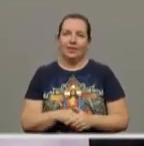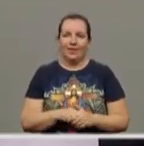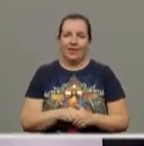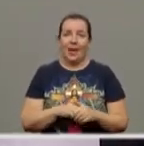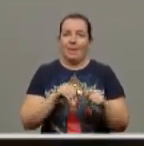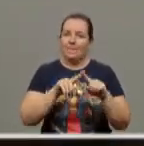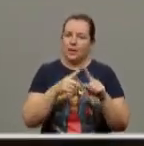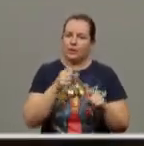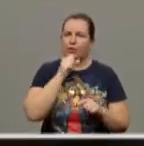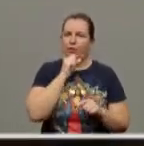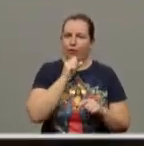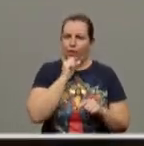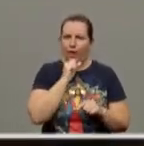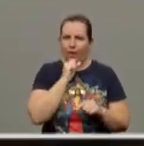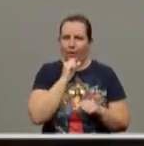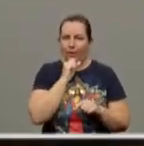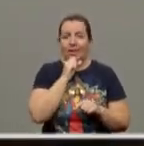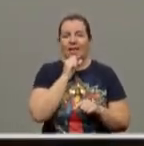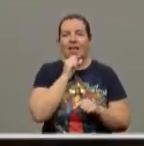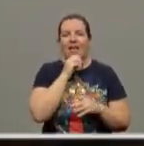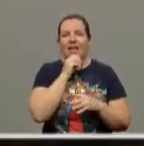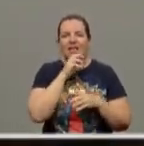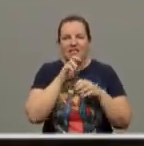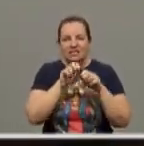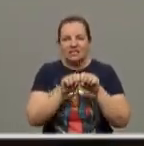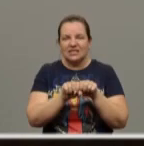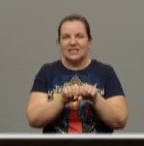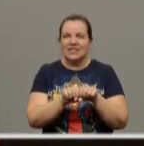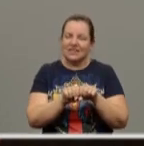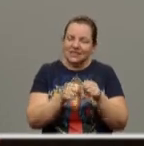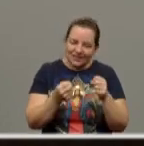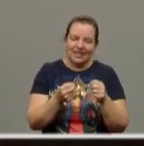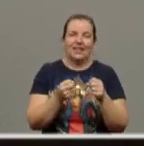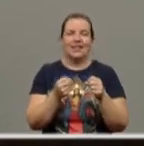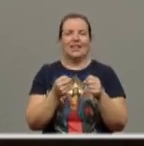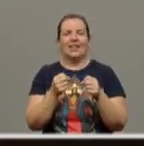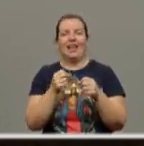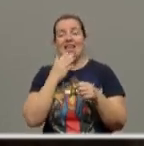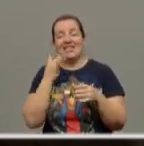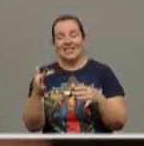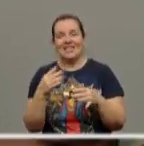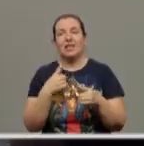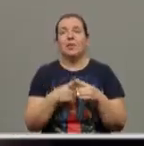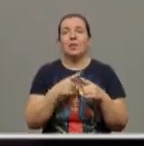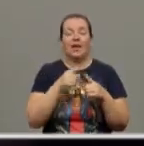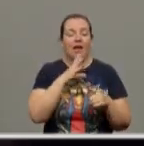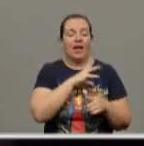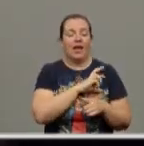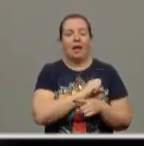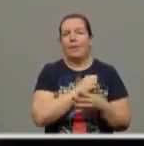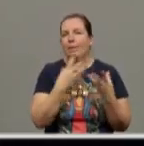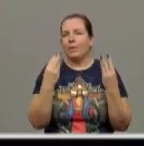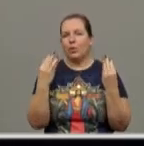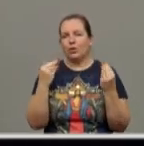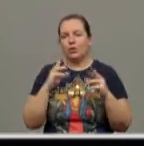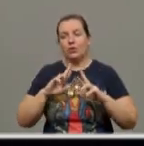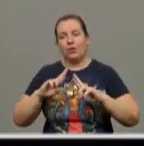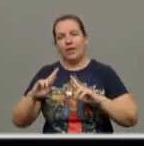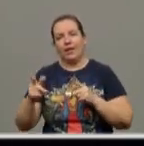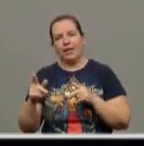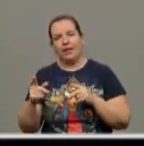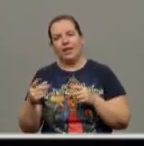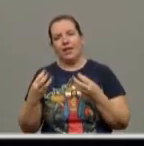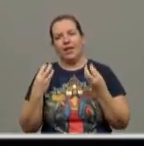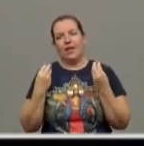criança. Estraga ou não estraga? Porque ama demais, né? Porque é diferente o tratamento com os filhos. Então, está vendo como